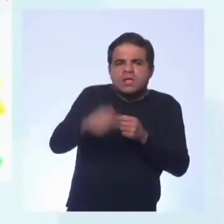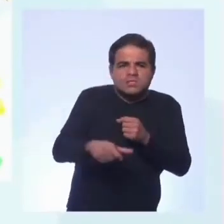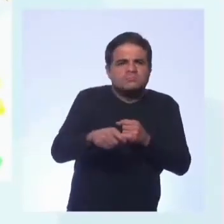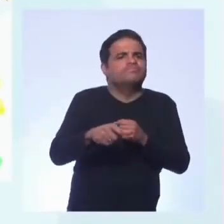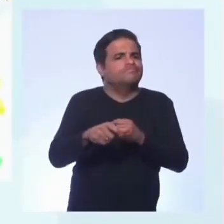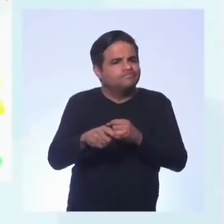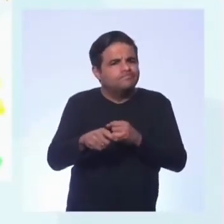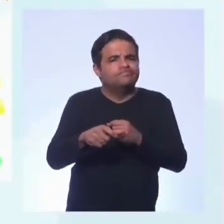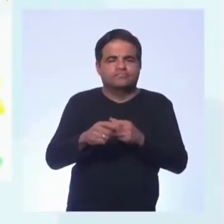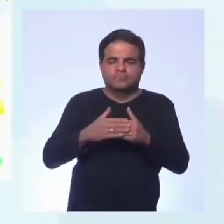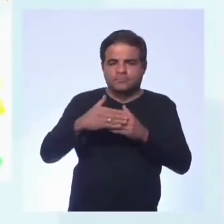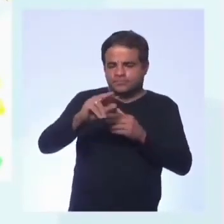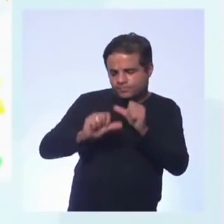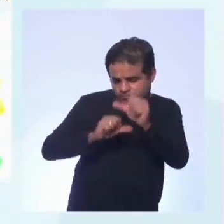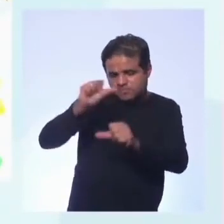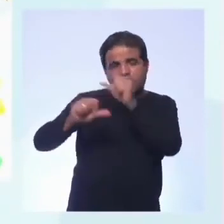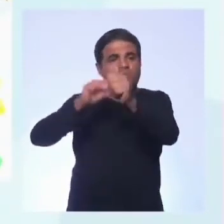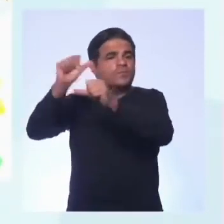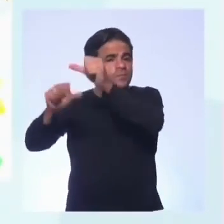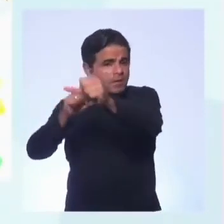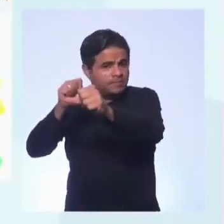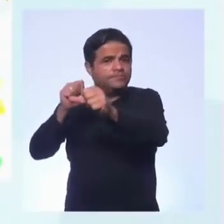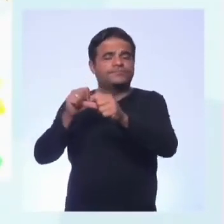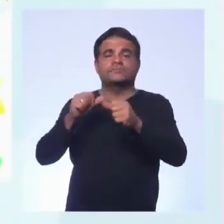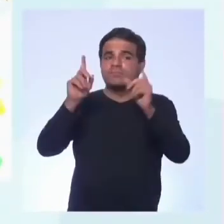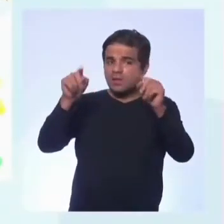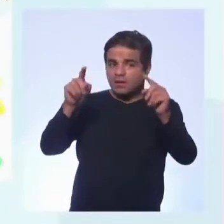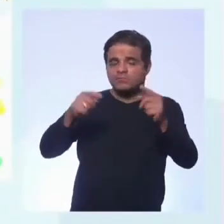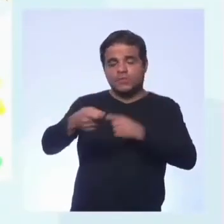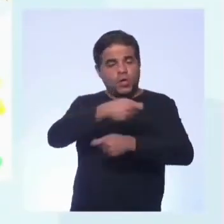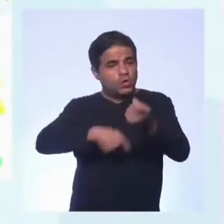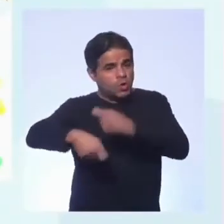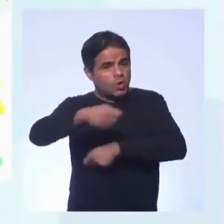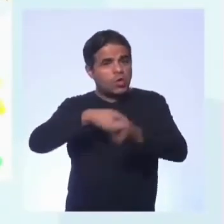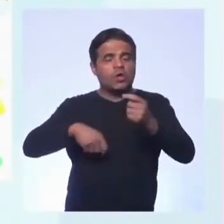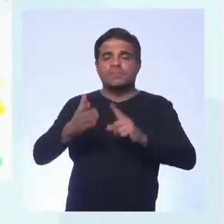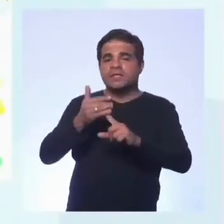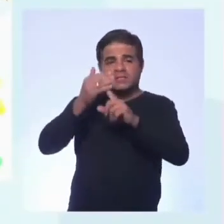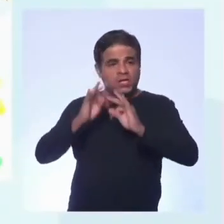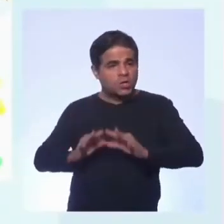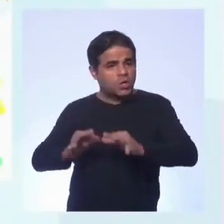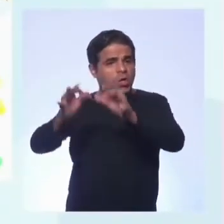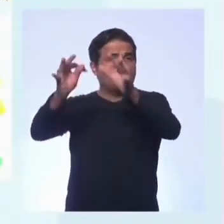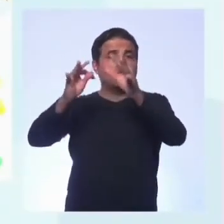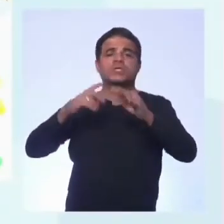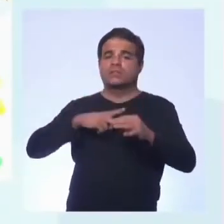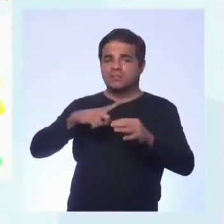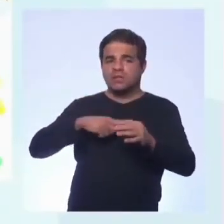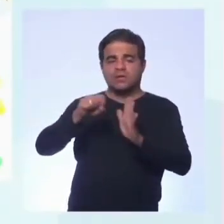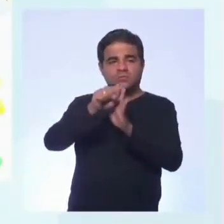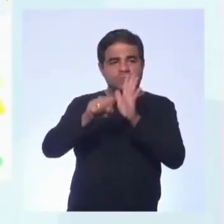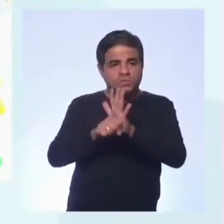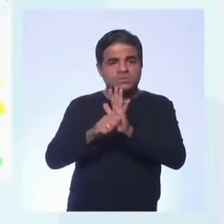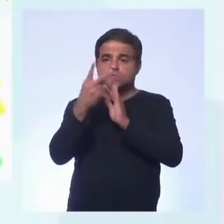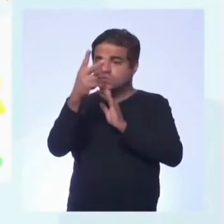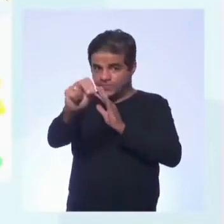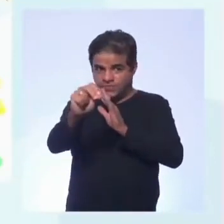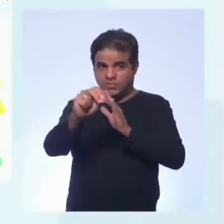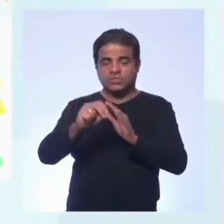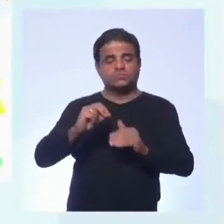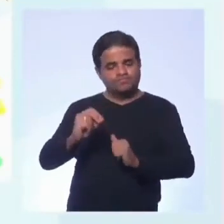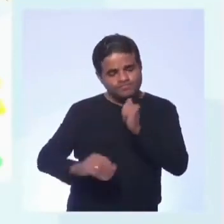são as transformações econômicas e tecnológicas que vai haver no século XX,